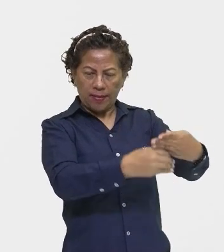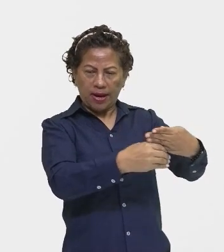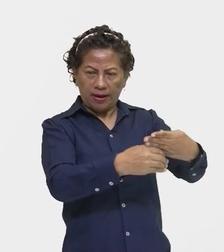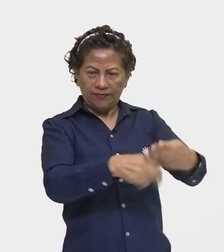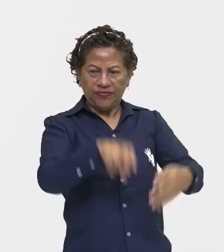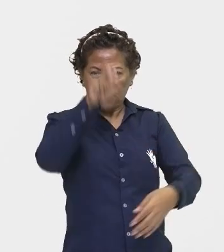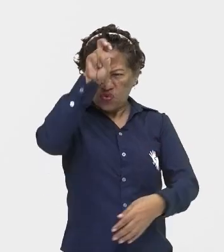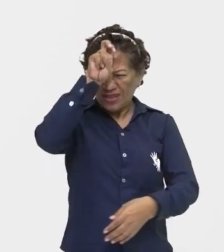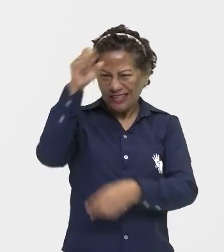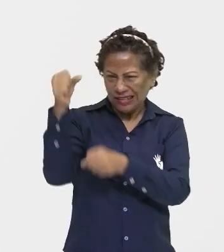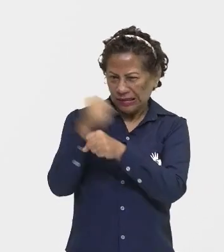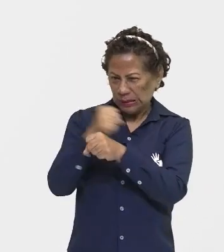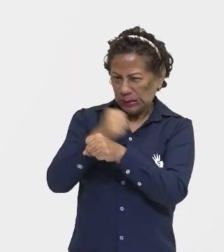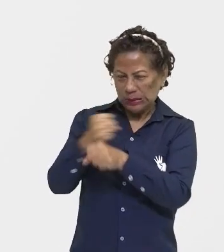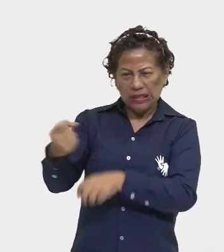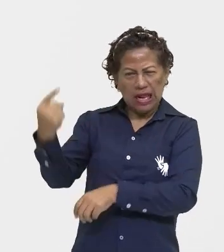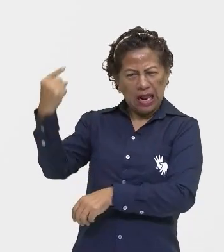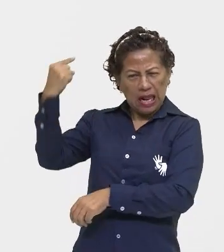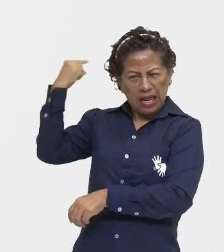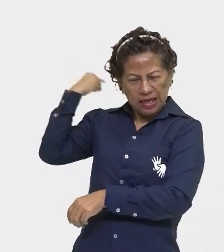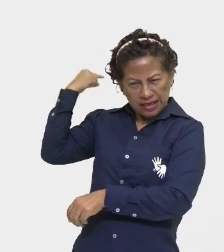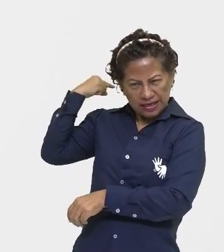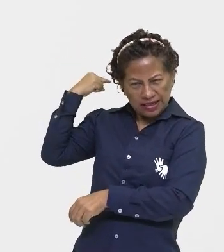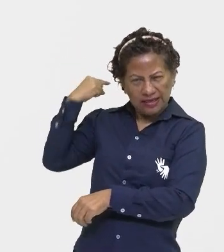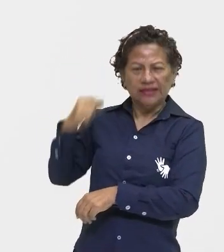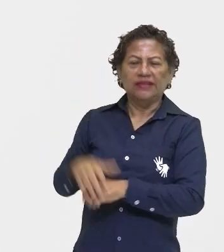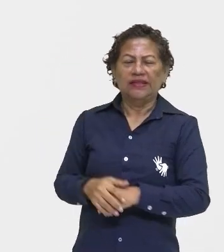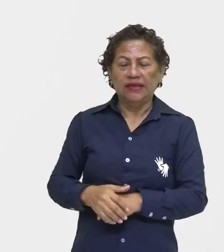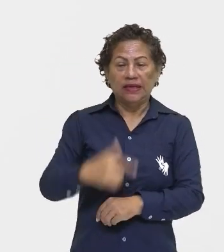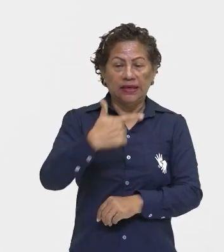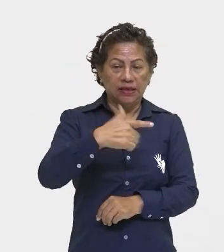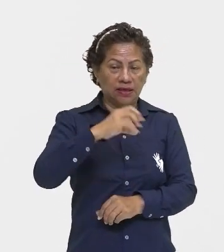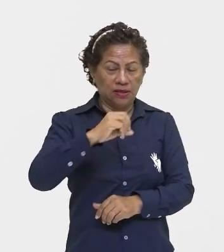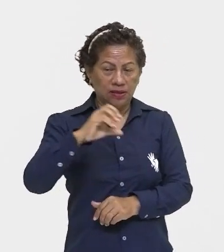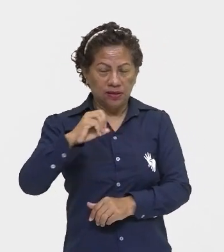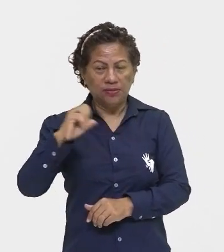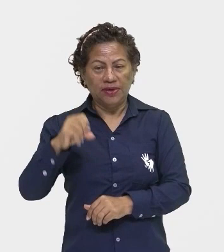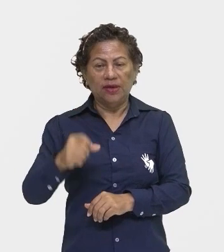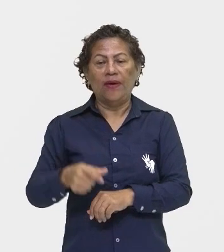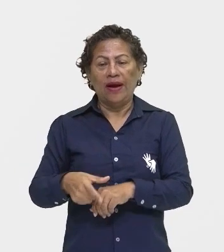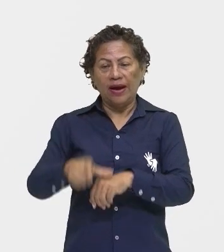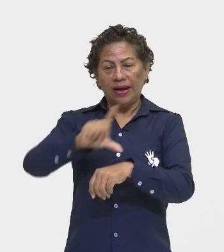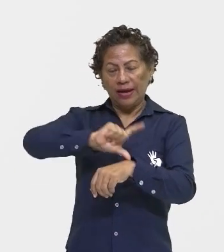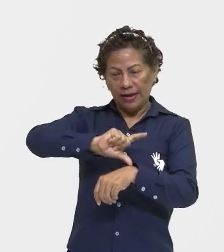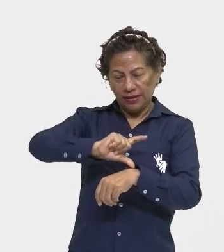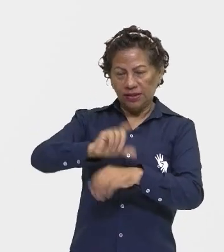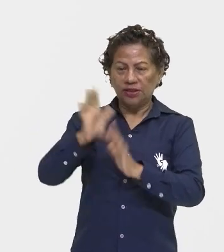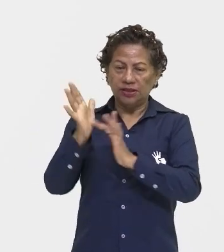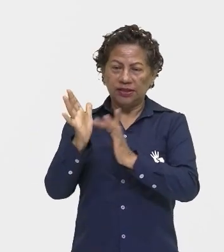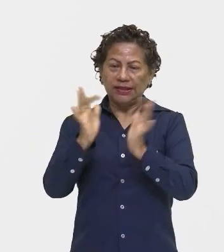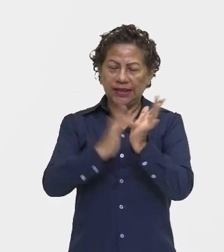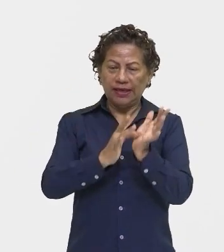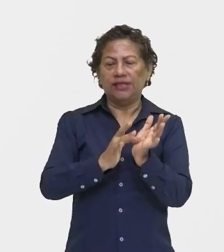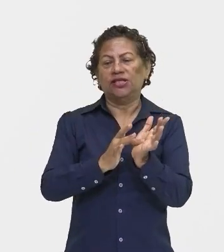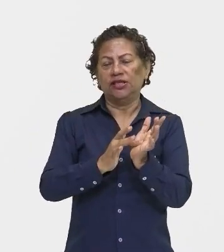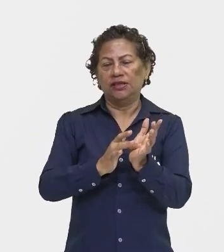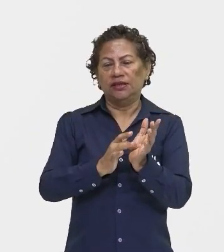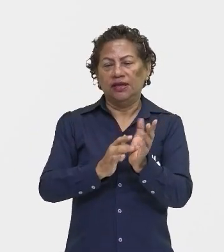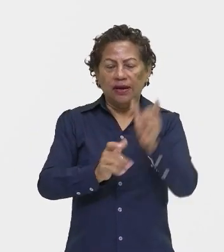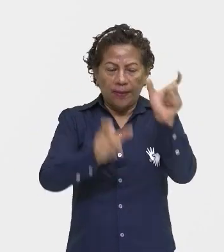de rituais religiosos de 2000 anos antes de Cristo, onde as pessoas dançavam para fazer